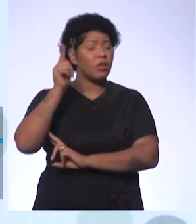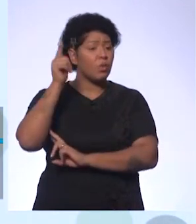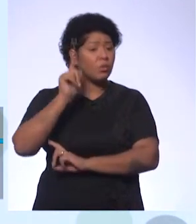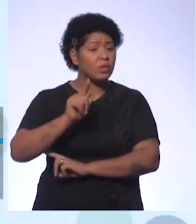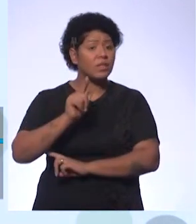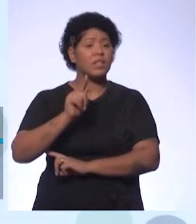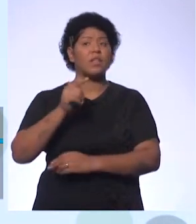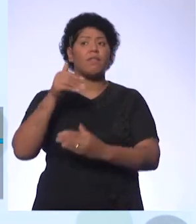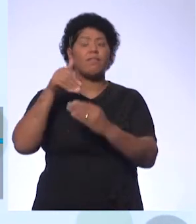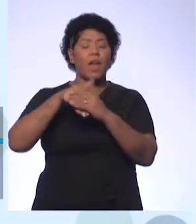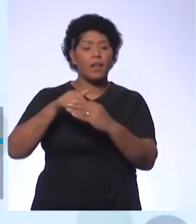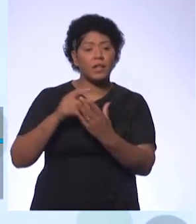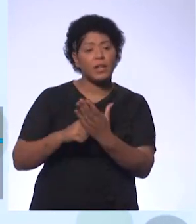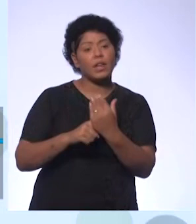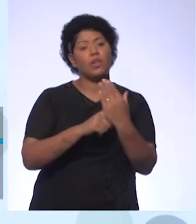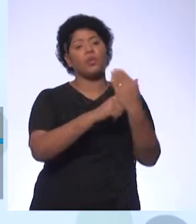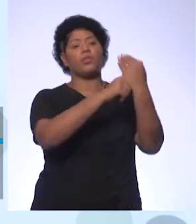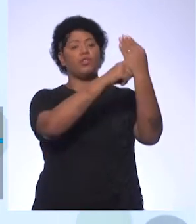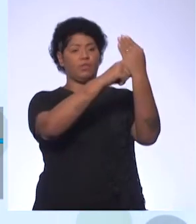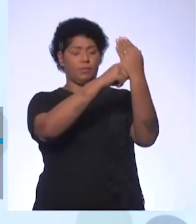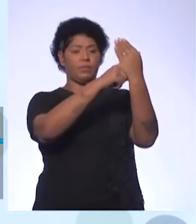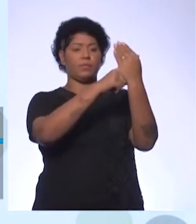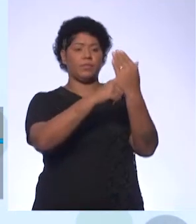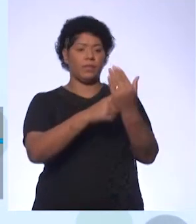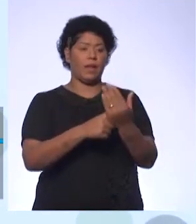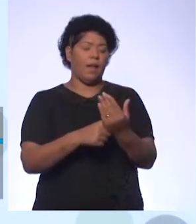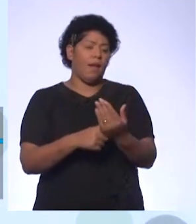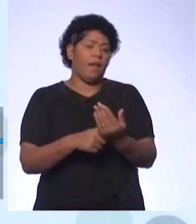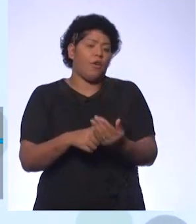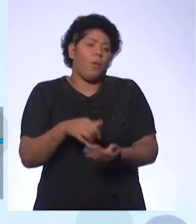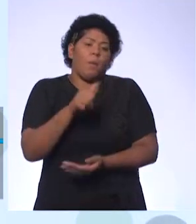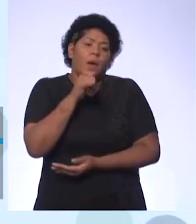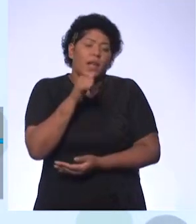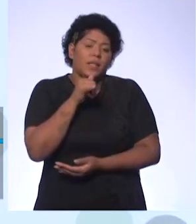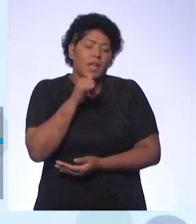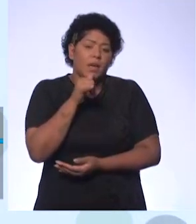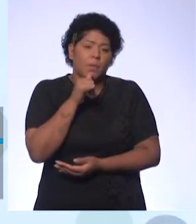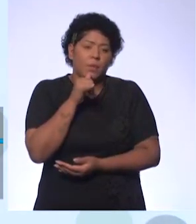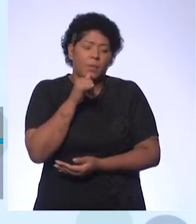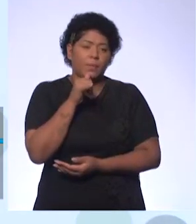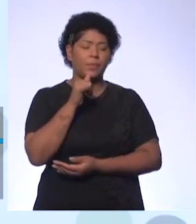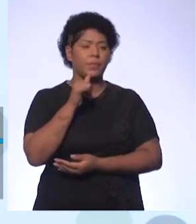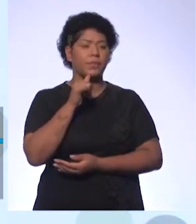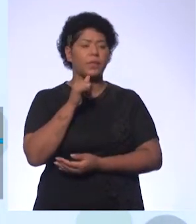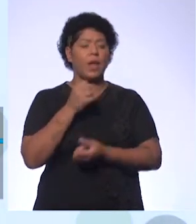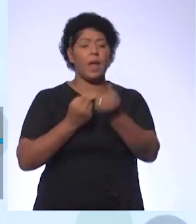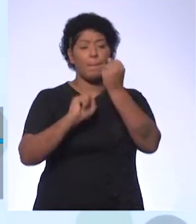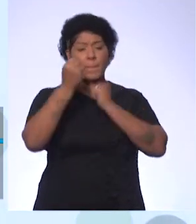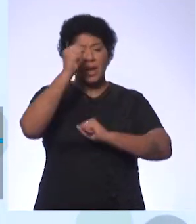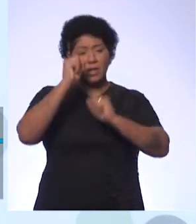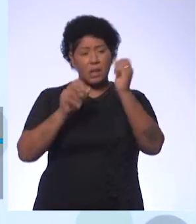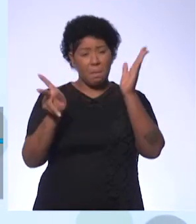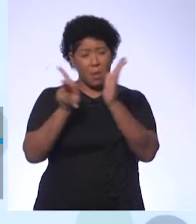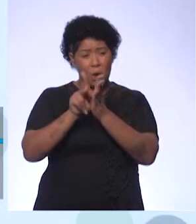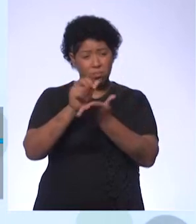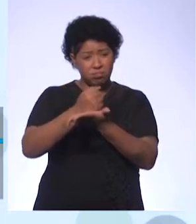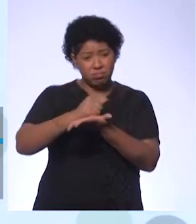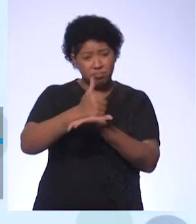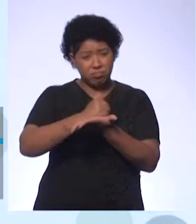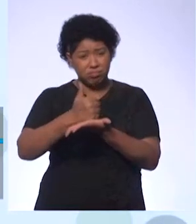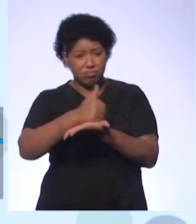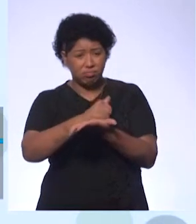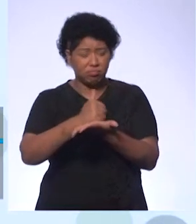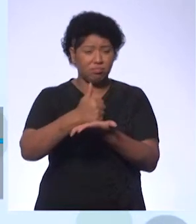à tecnologia. Até a indústria farmacêutica ela melhorou muito, a ponto de que o crescimento da